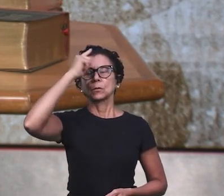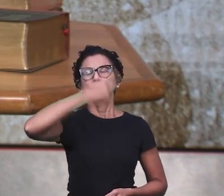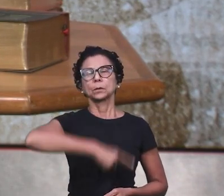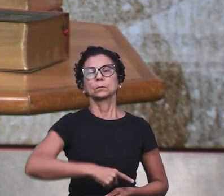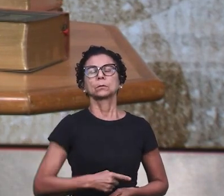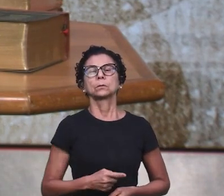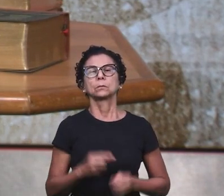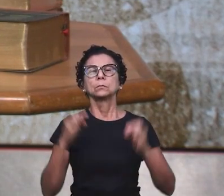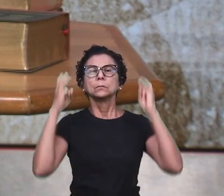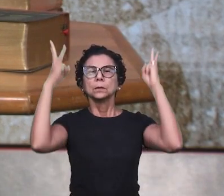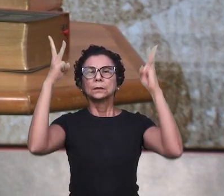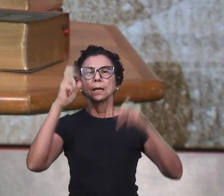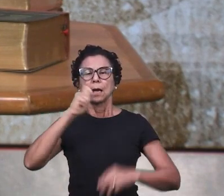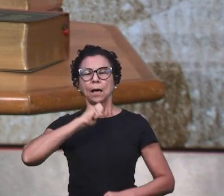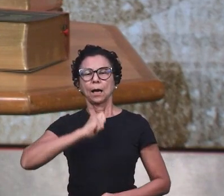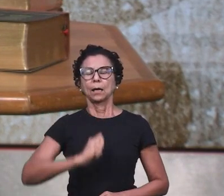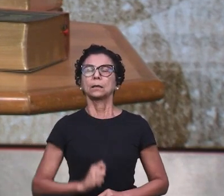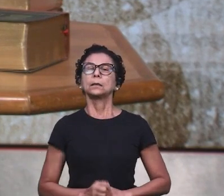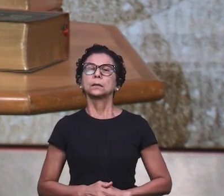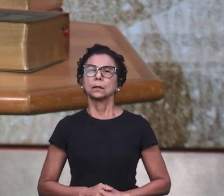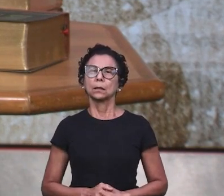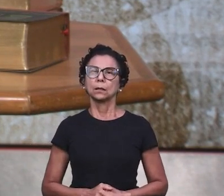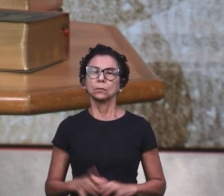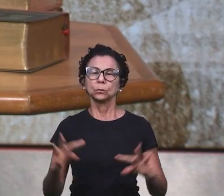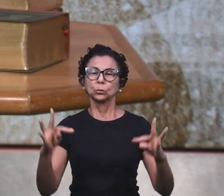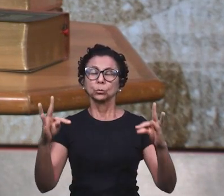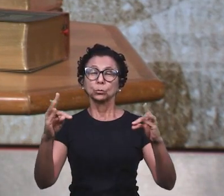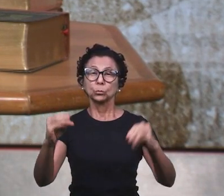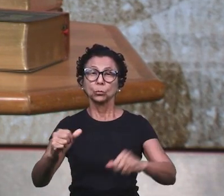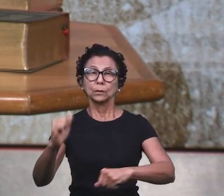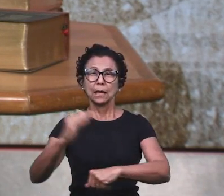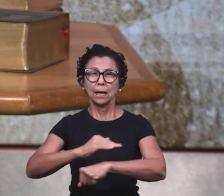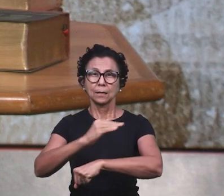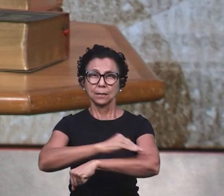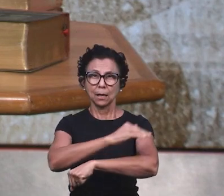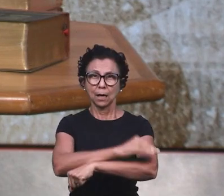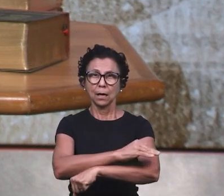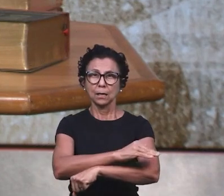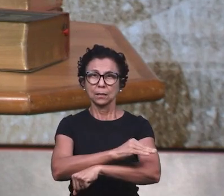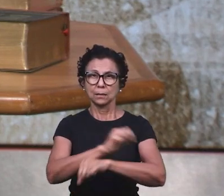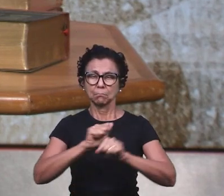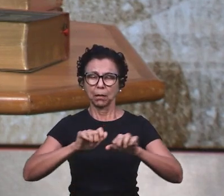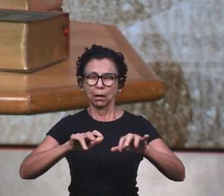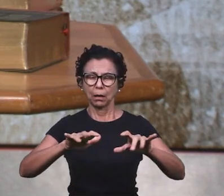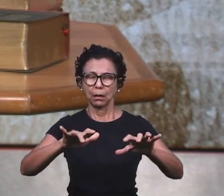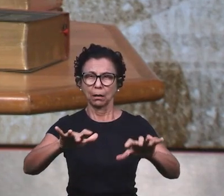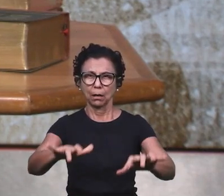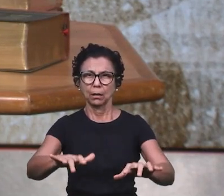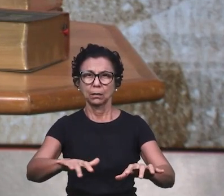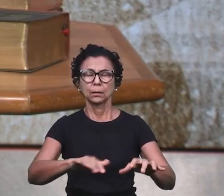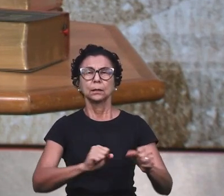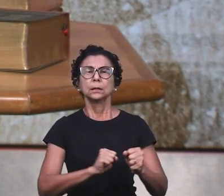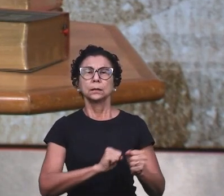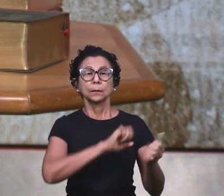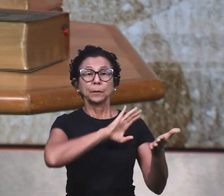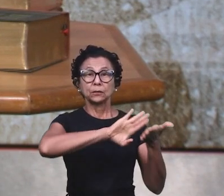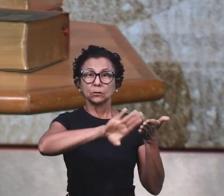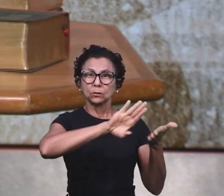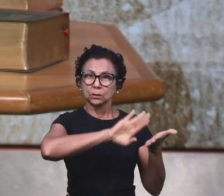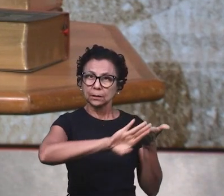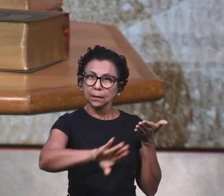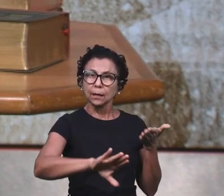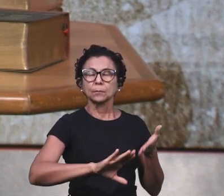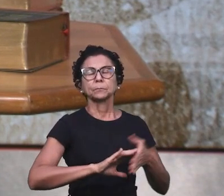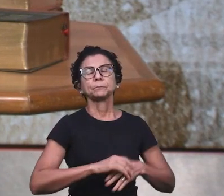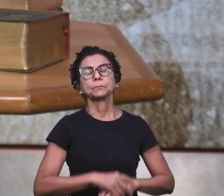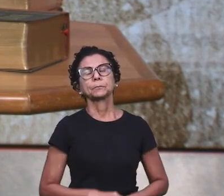águas, e dali subiram rãs para toda a terra do Egito. E houve um momento em que